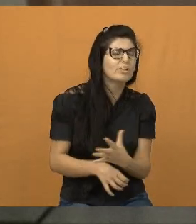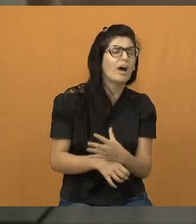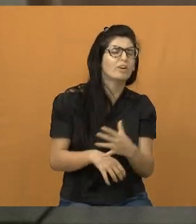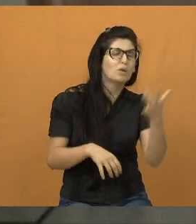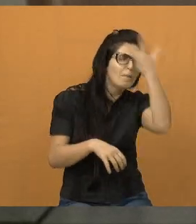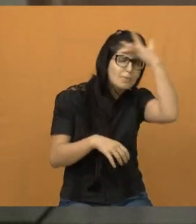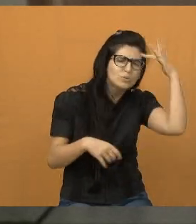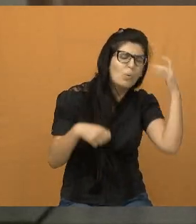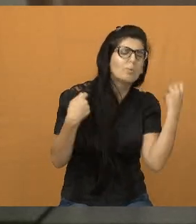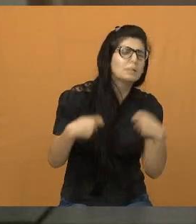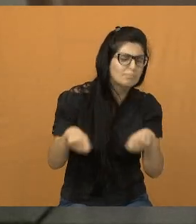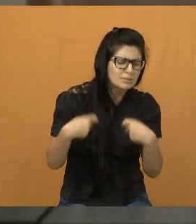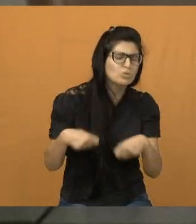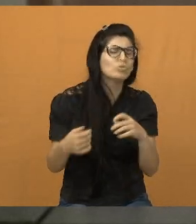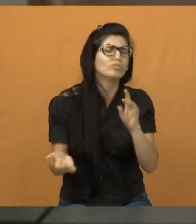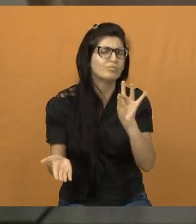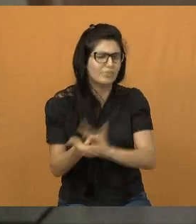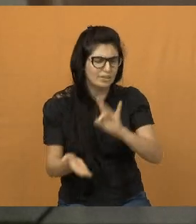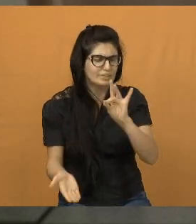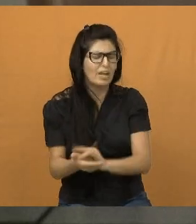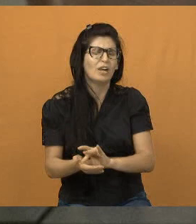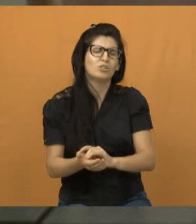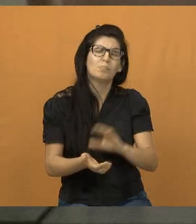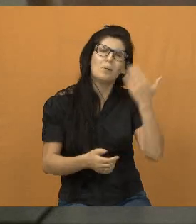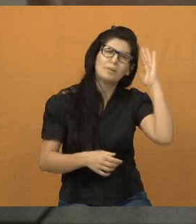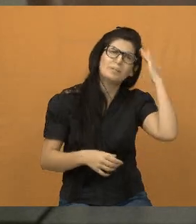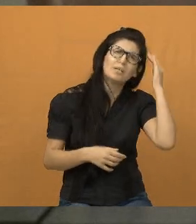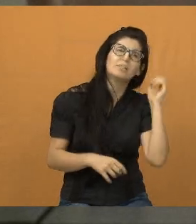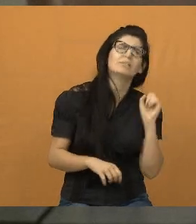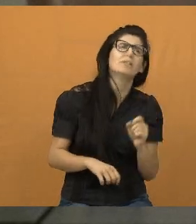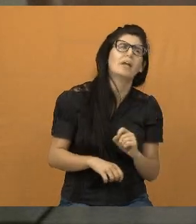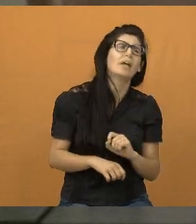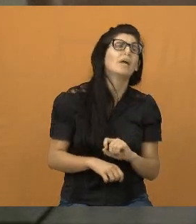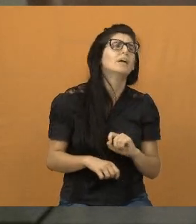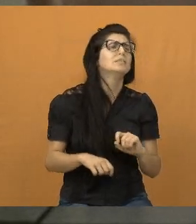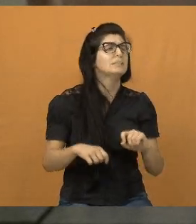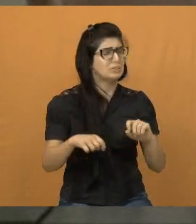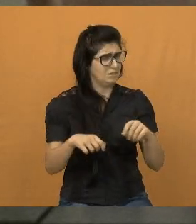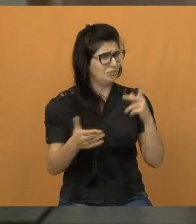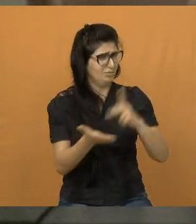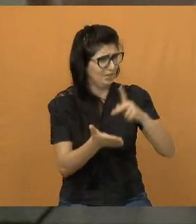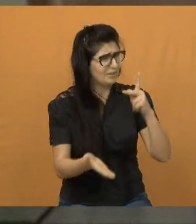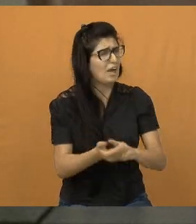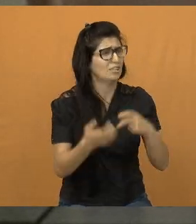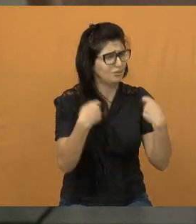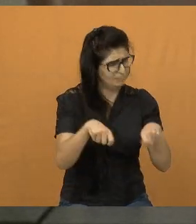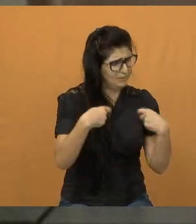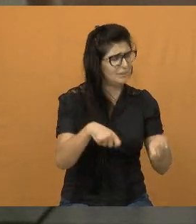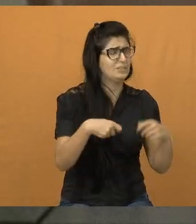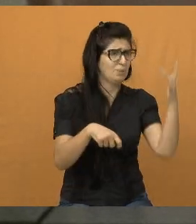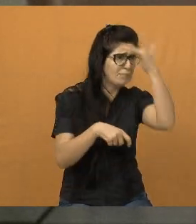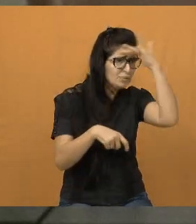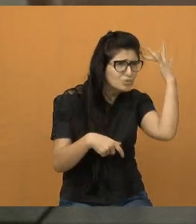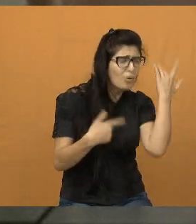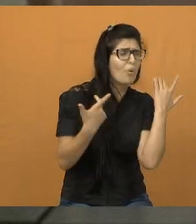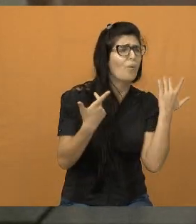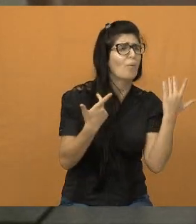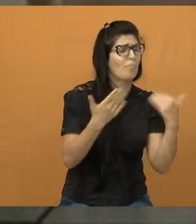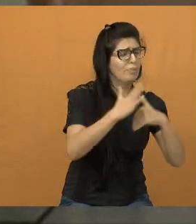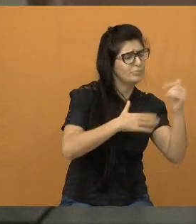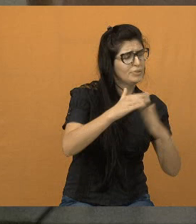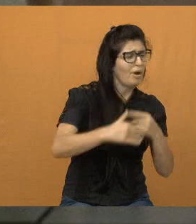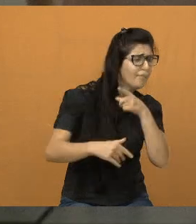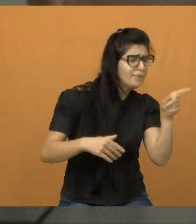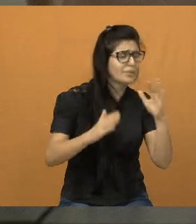noção mais clara do trabalho que vem sendo executado. Como essa é a terceira prestação de contas e a gente precisa